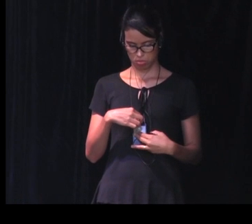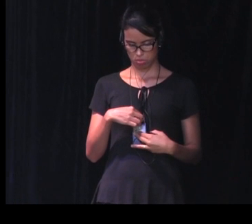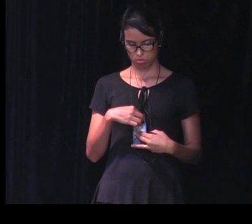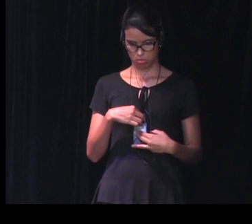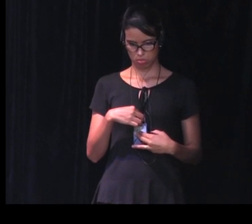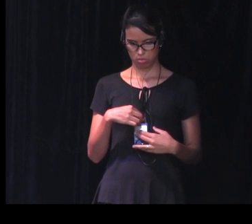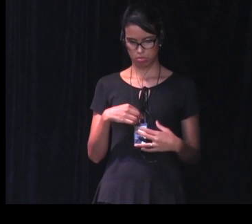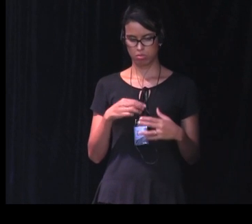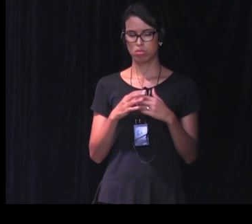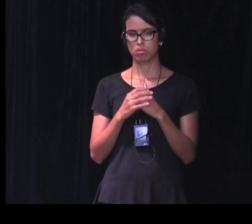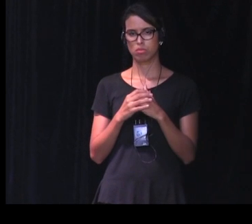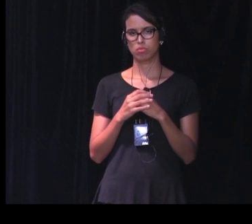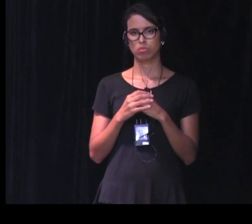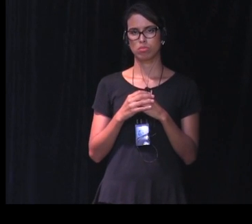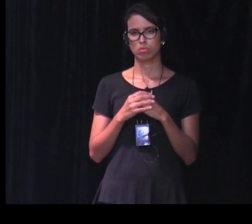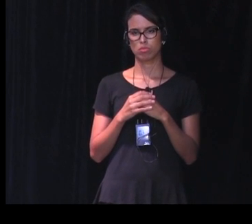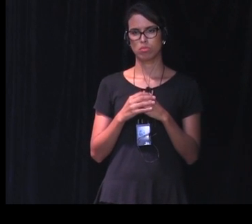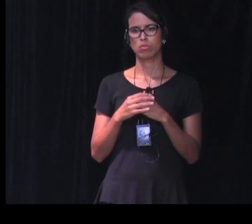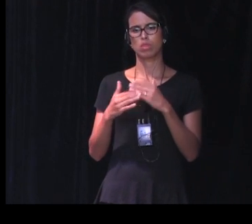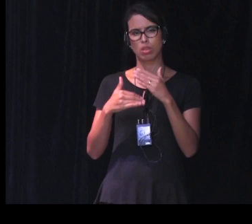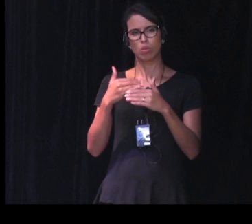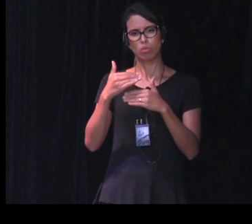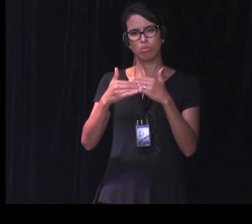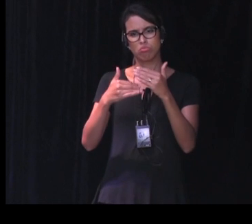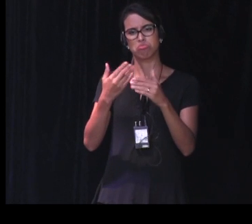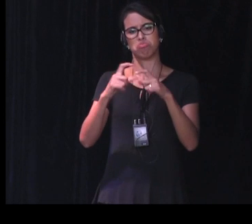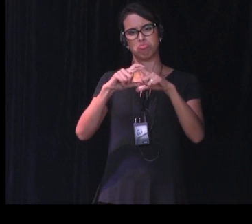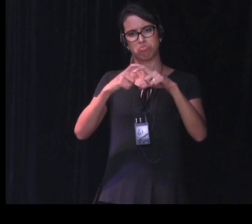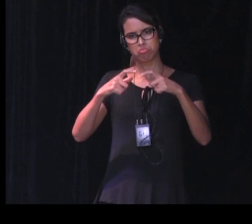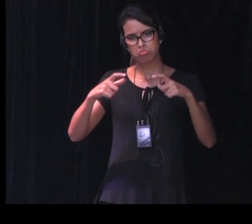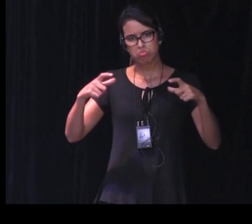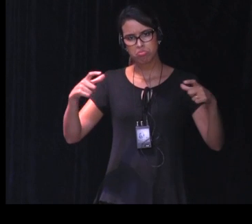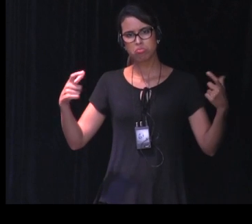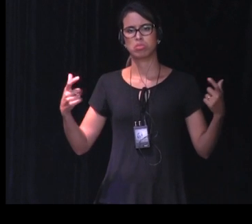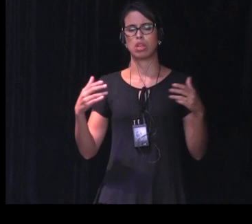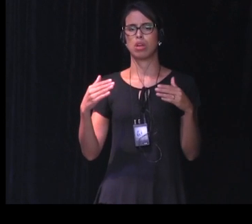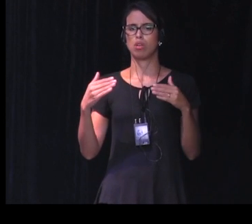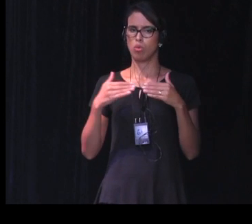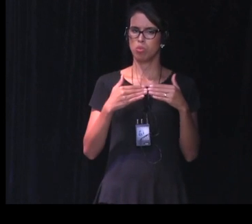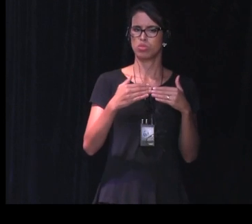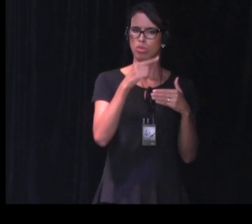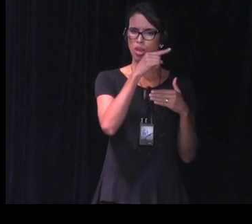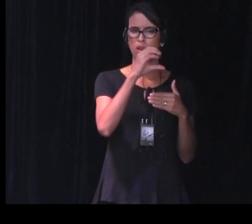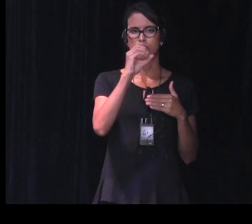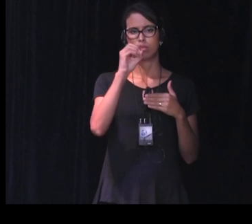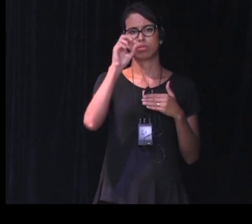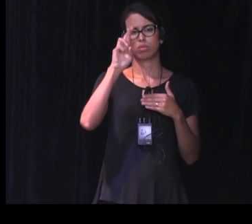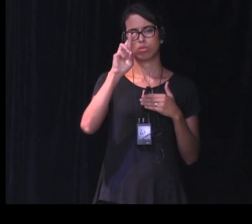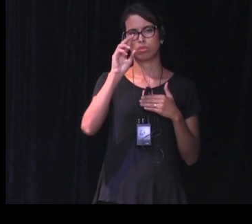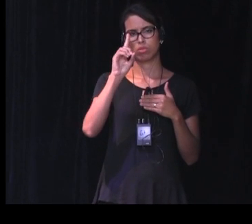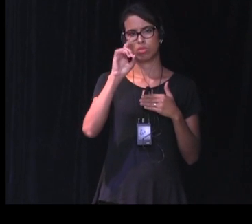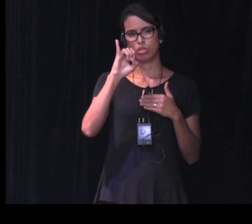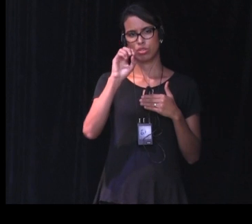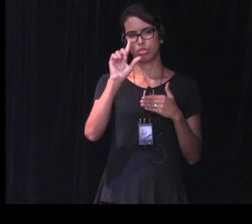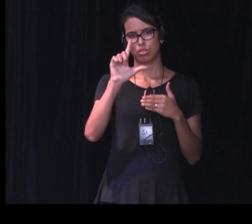em república ao mesmo tempo e que foram irmanadas durante pela cordilheira,